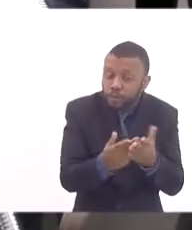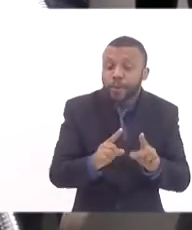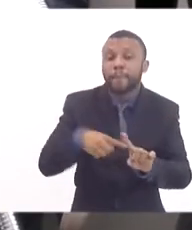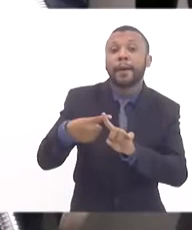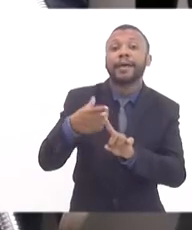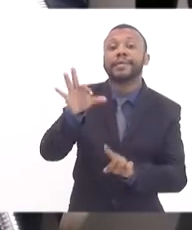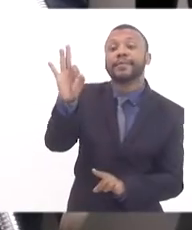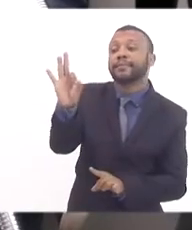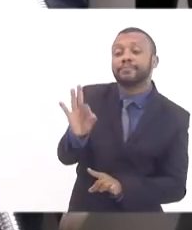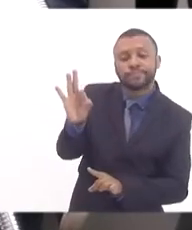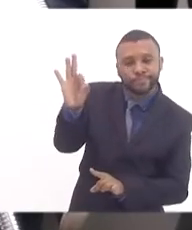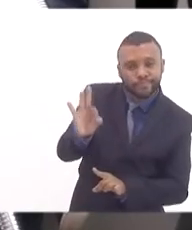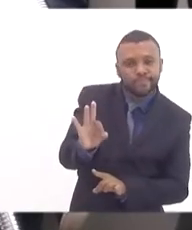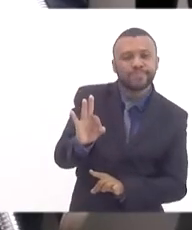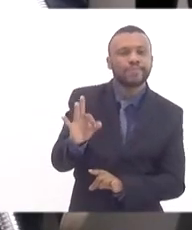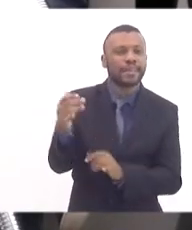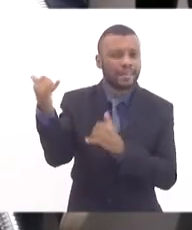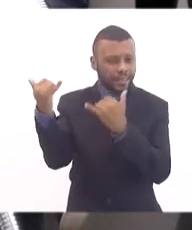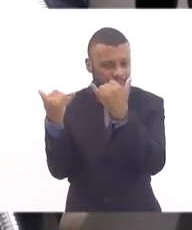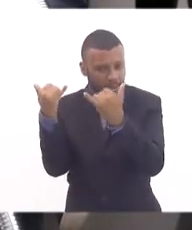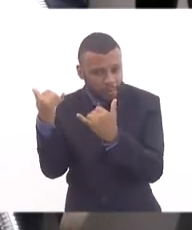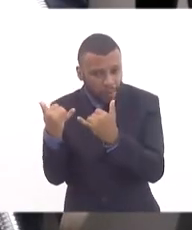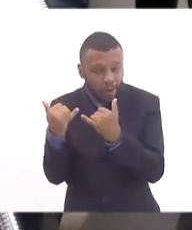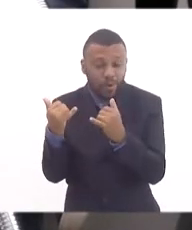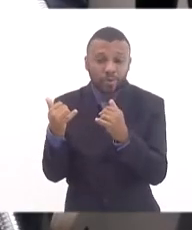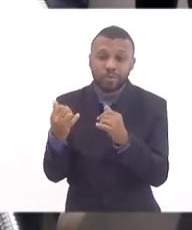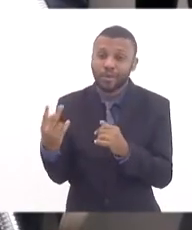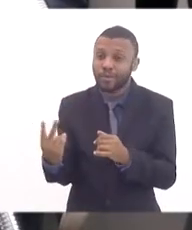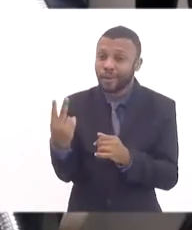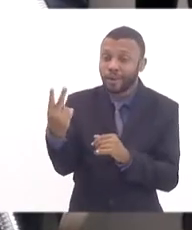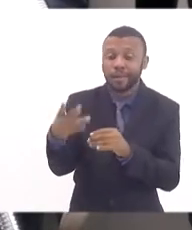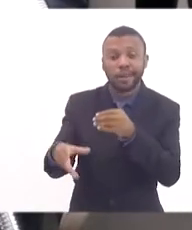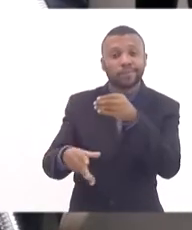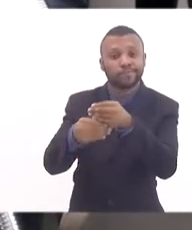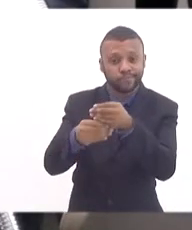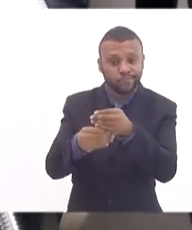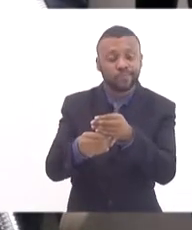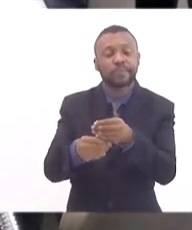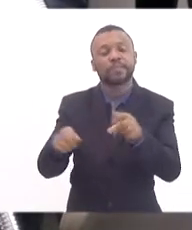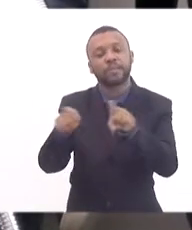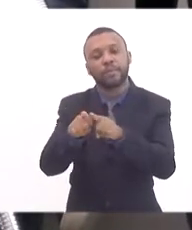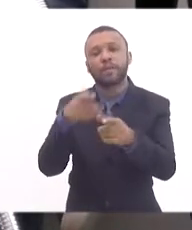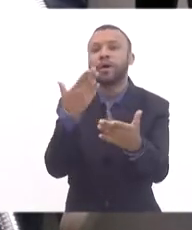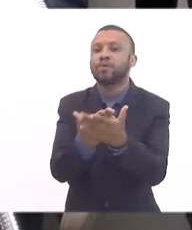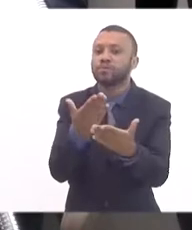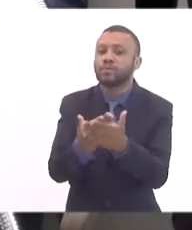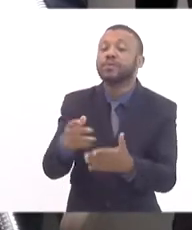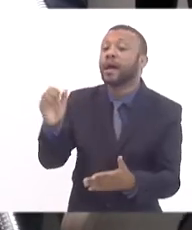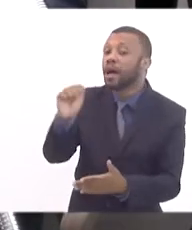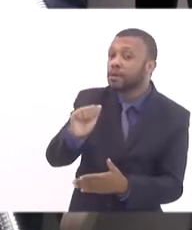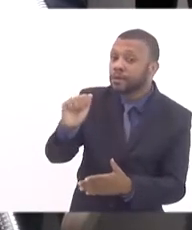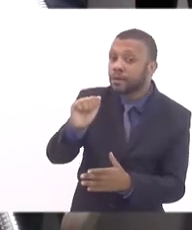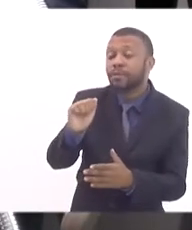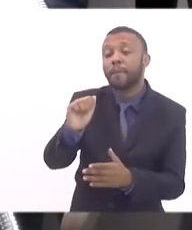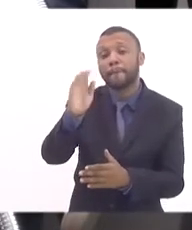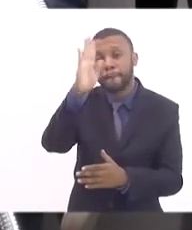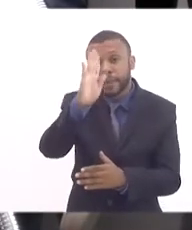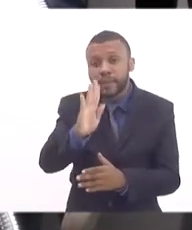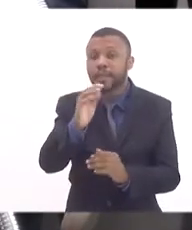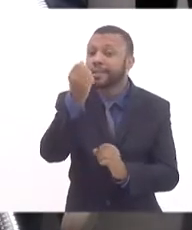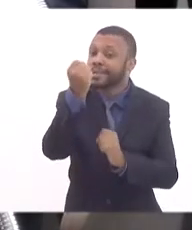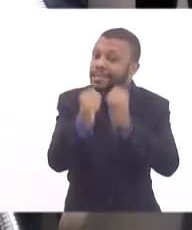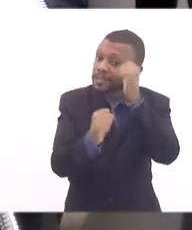acabei de citar os valores agregados da geração de empregos também são estudos da abiplast da Associação Brasileira da indústria por